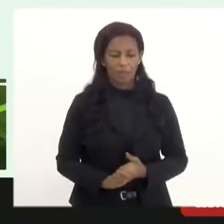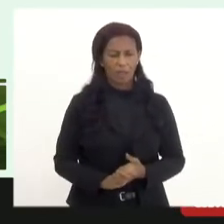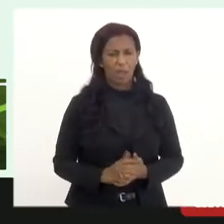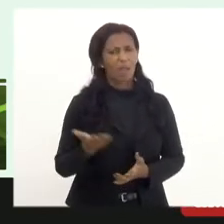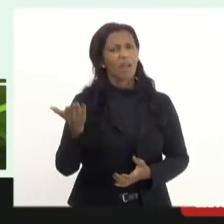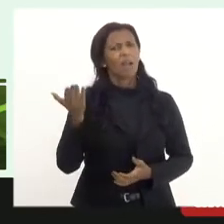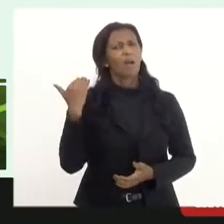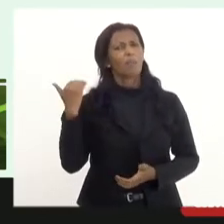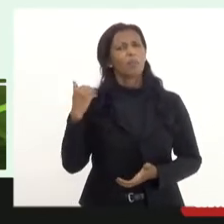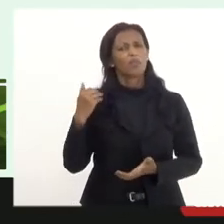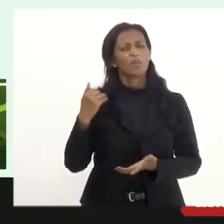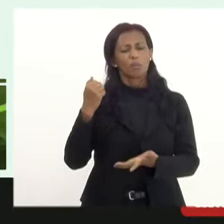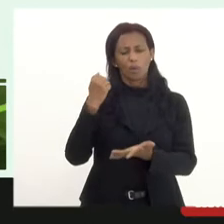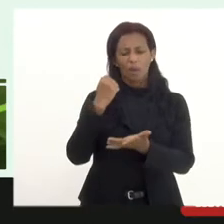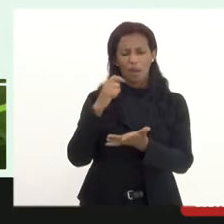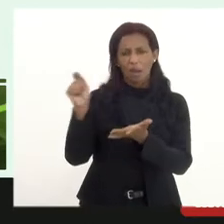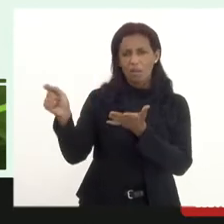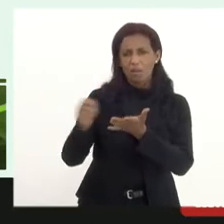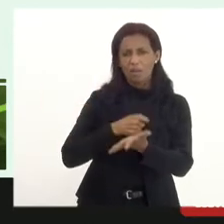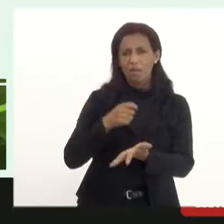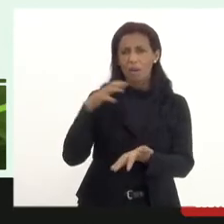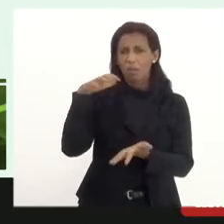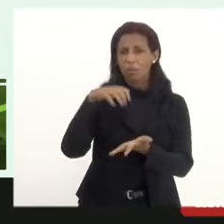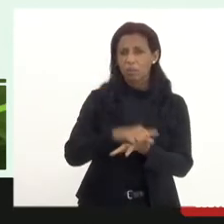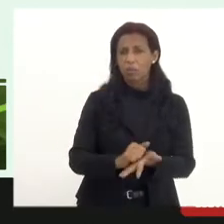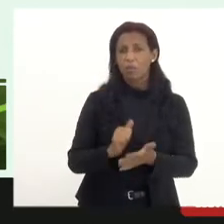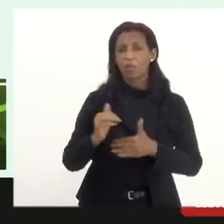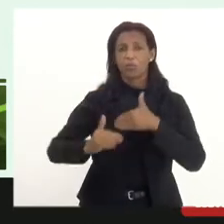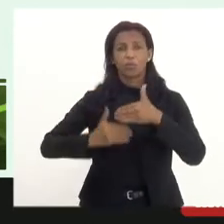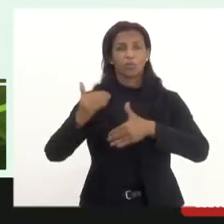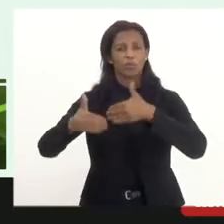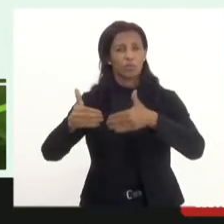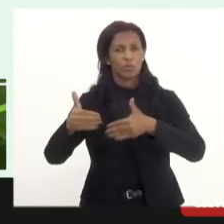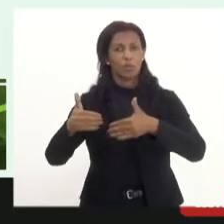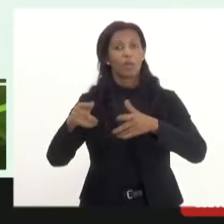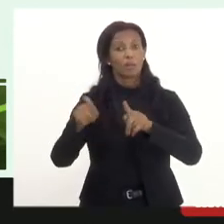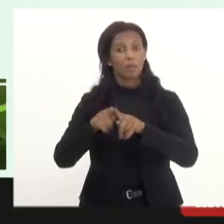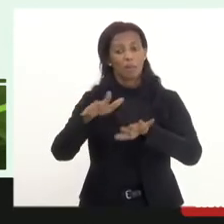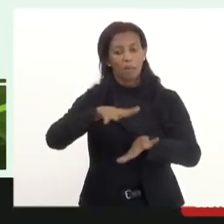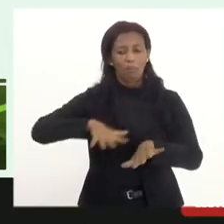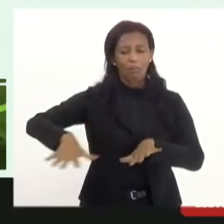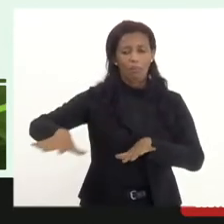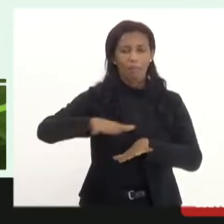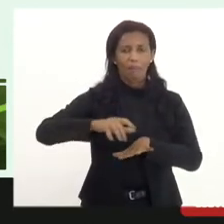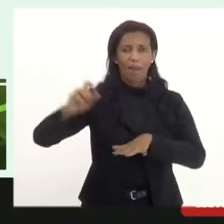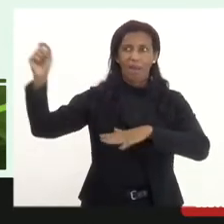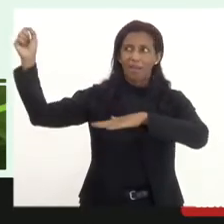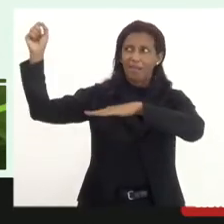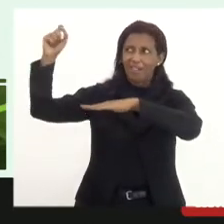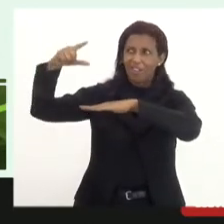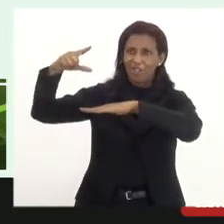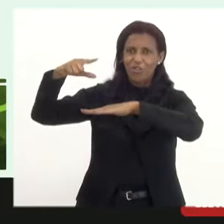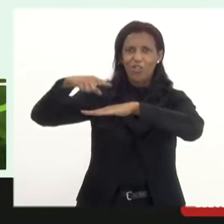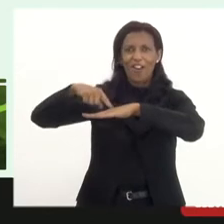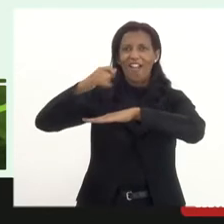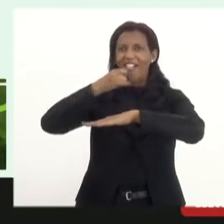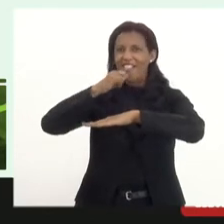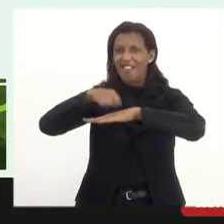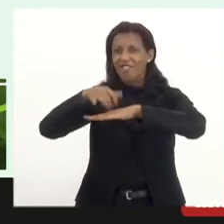com o Porto do Açu, para um possível desenvolvimento de um parque solar lá nesse parque industrial que a gente